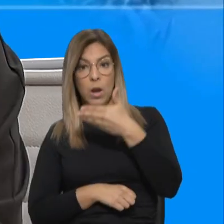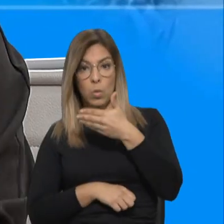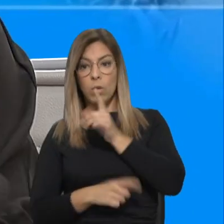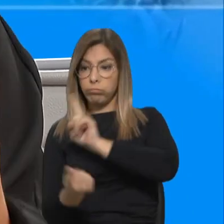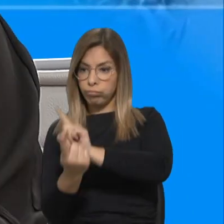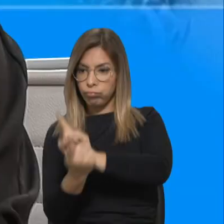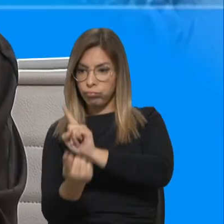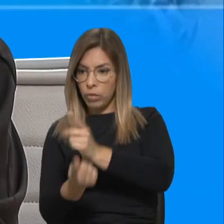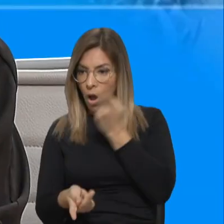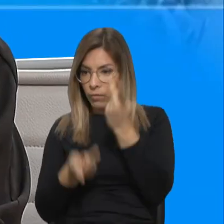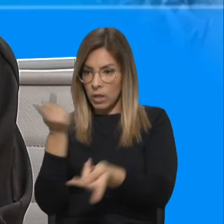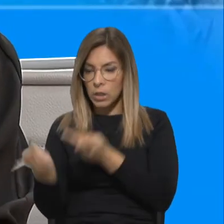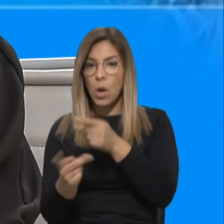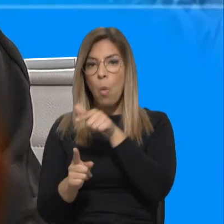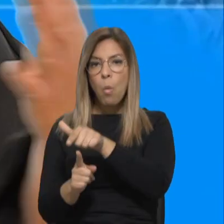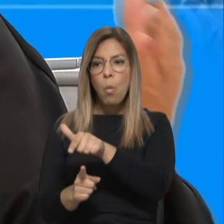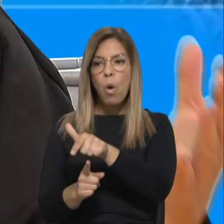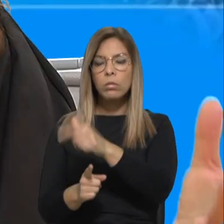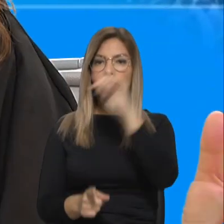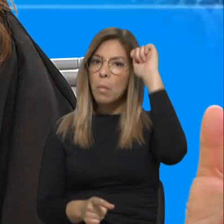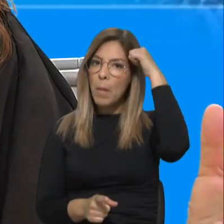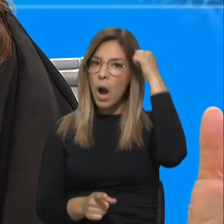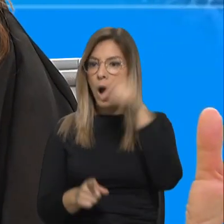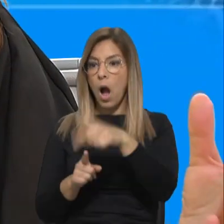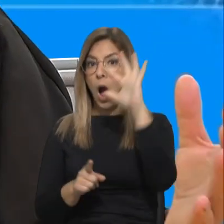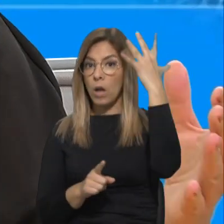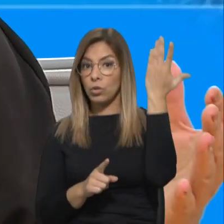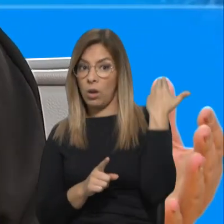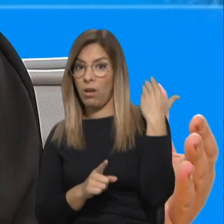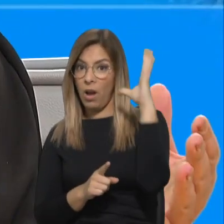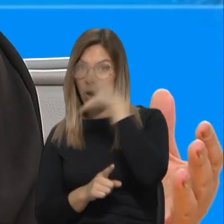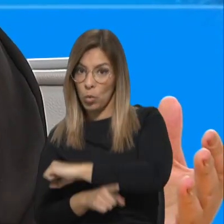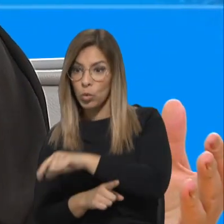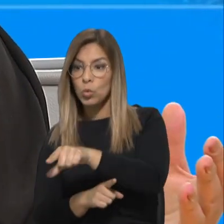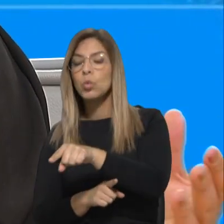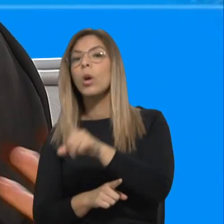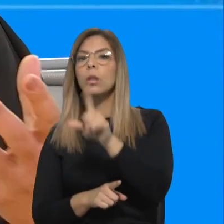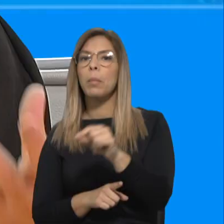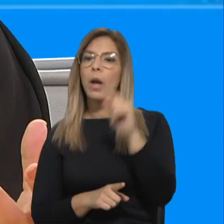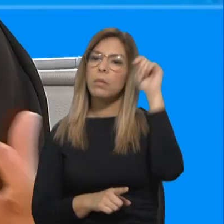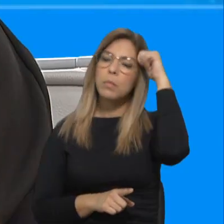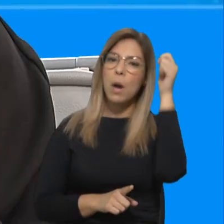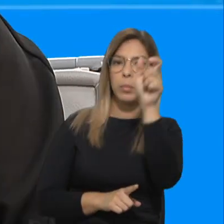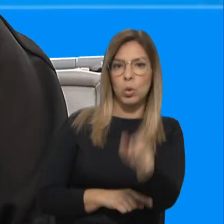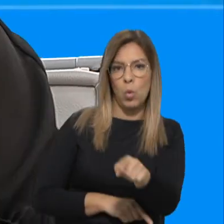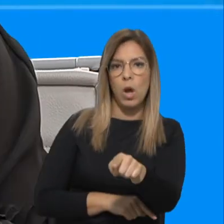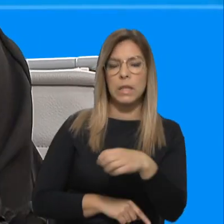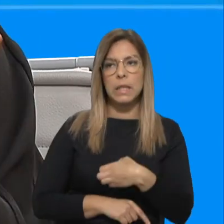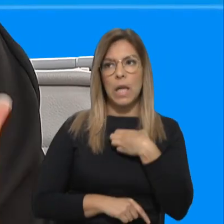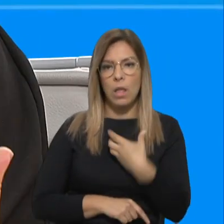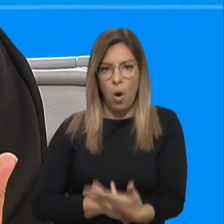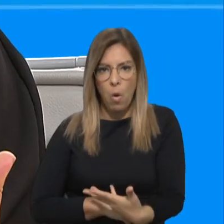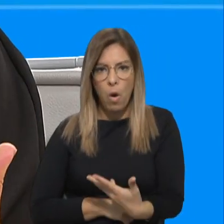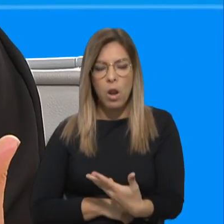e a avaliação da relação entre aquele abuso que aconteceu e o dano que a pessoa apresenta. E, para isso, é, de facto,